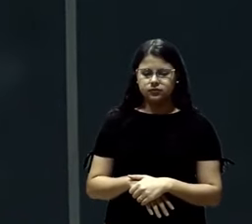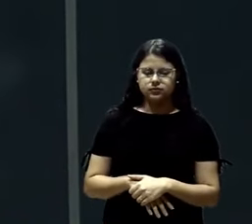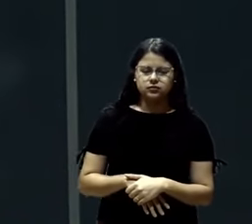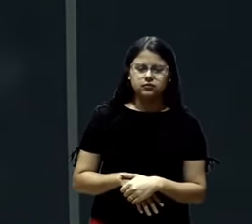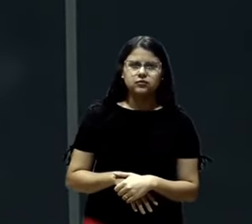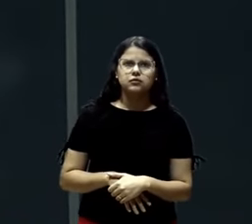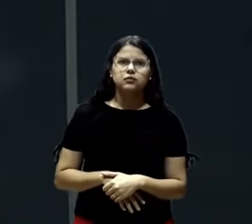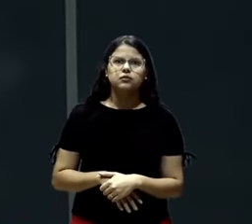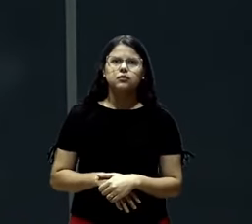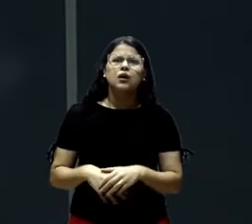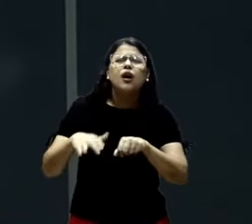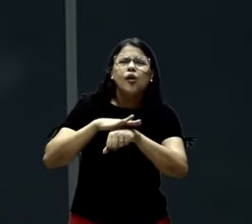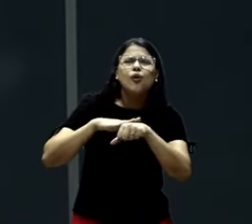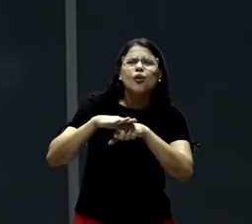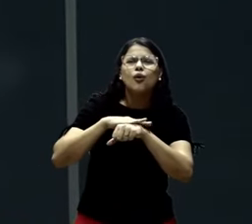E quero conversar,